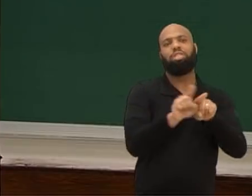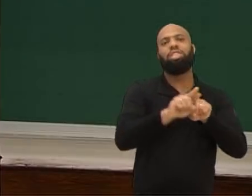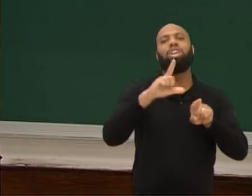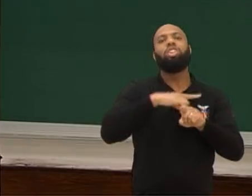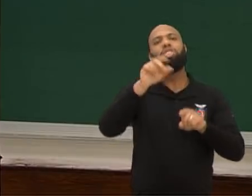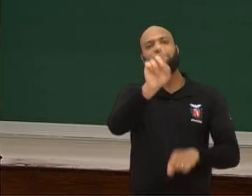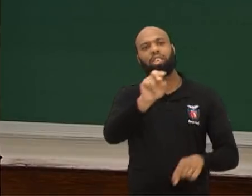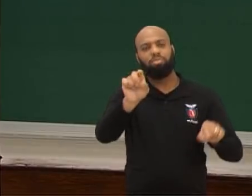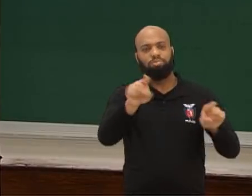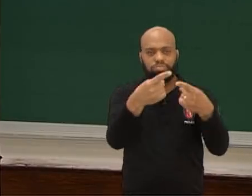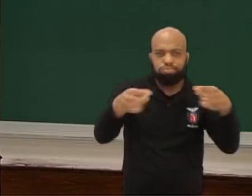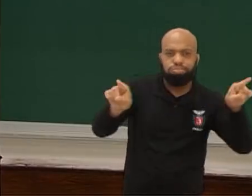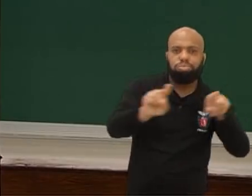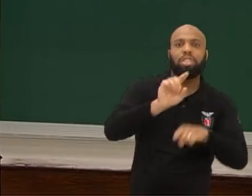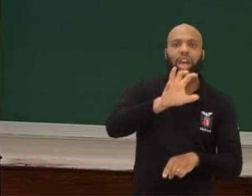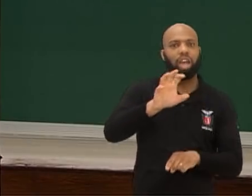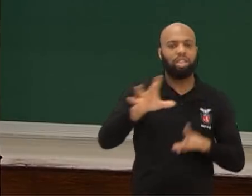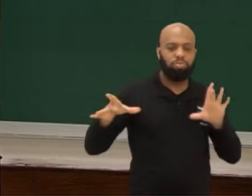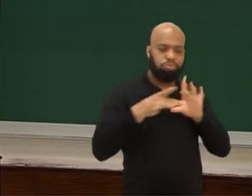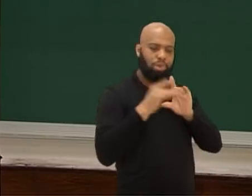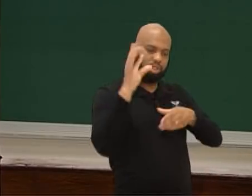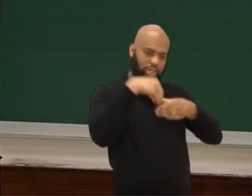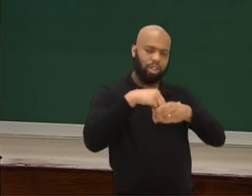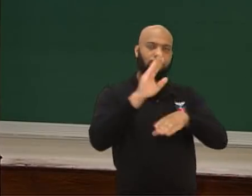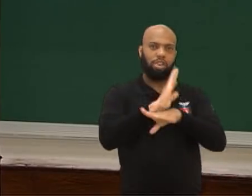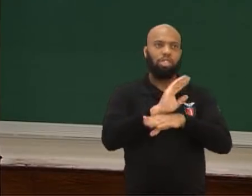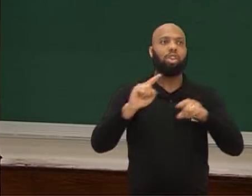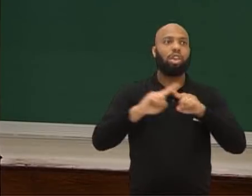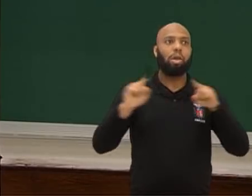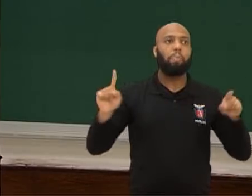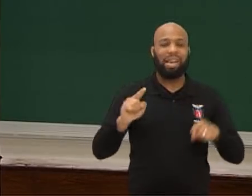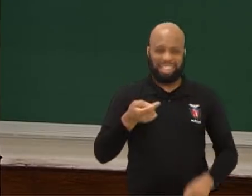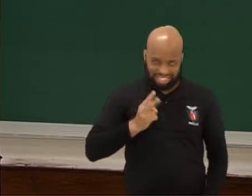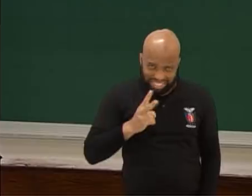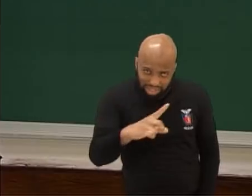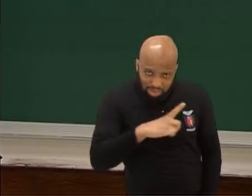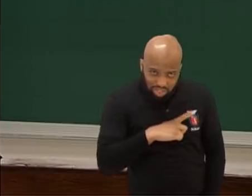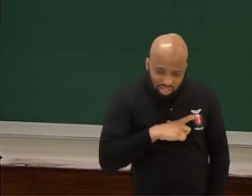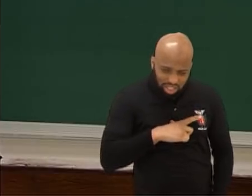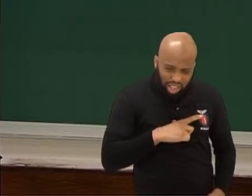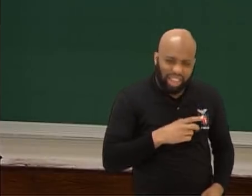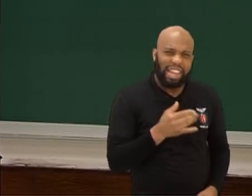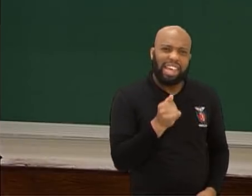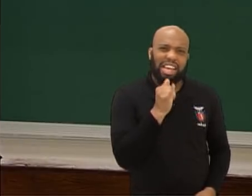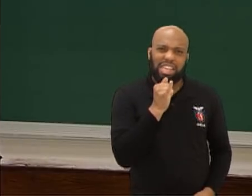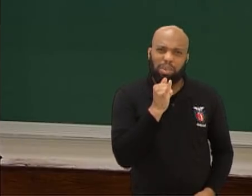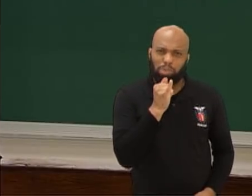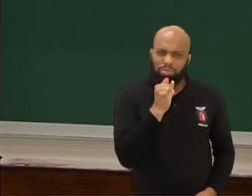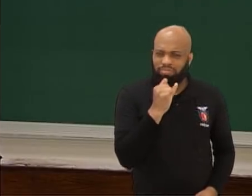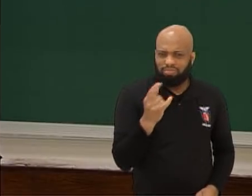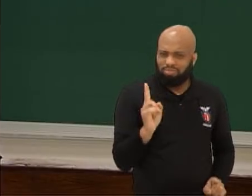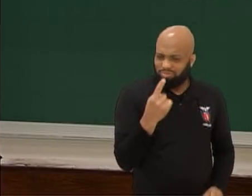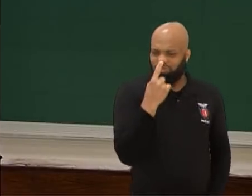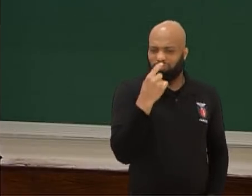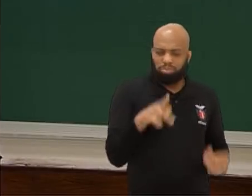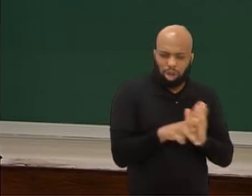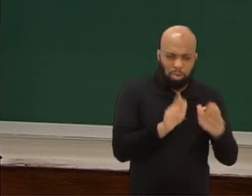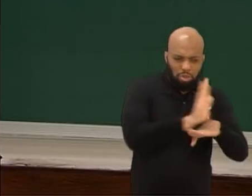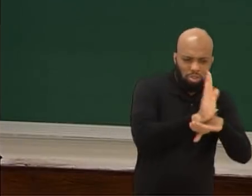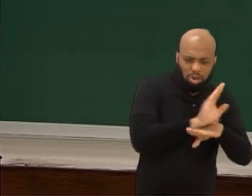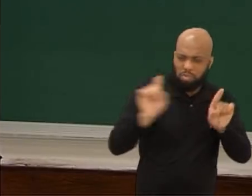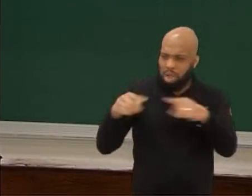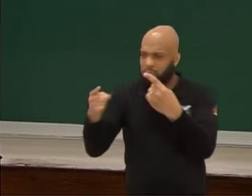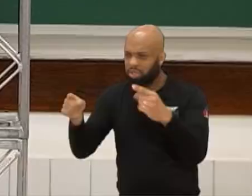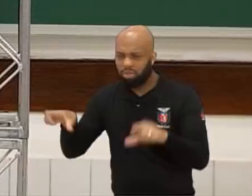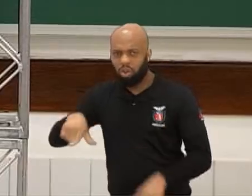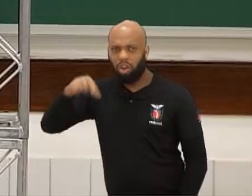colocadas para tocar durante os filmes. Porém, nem sempre havia proximidade entre o tema do filme e a música escolhida,